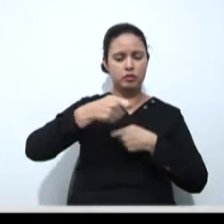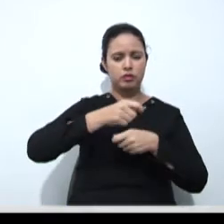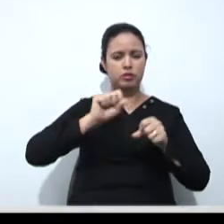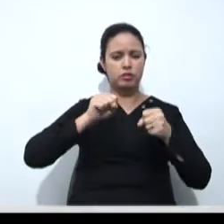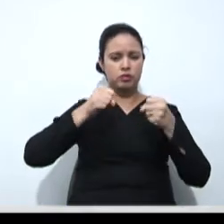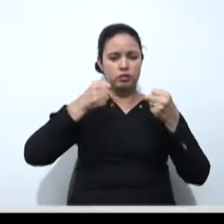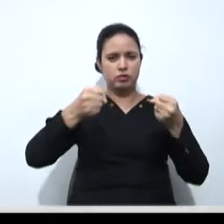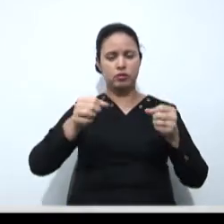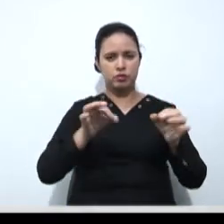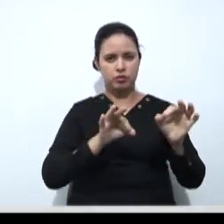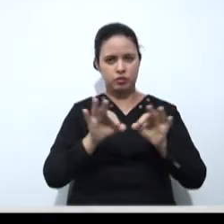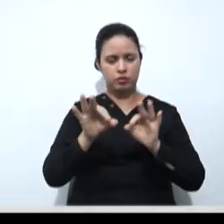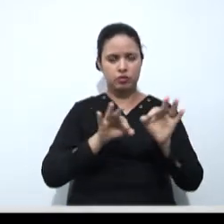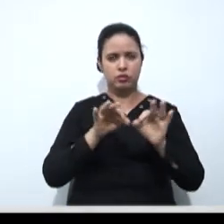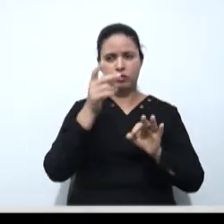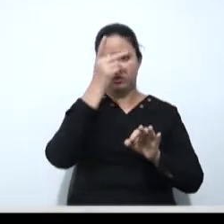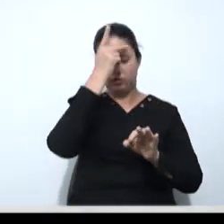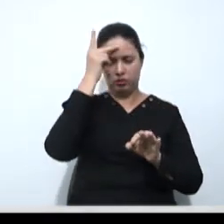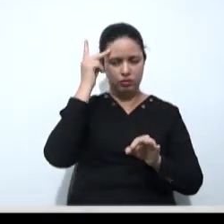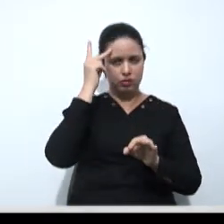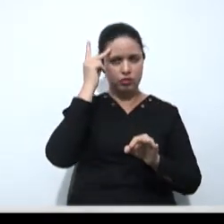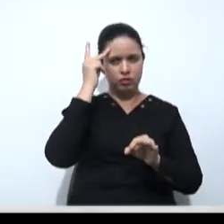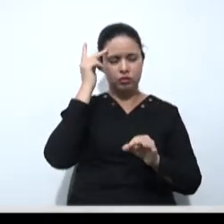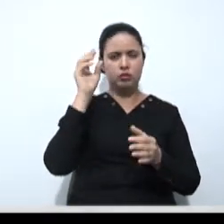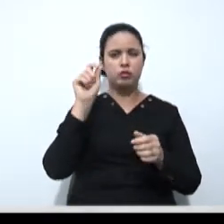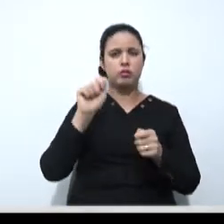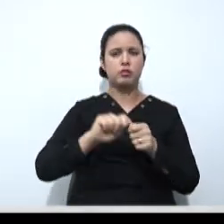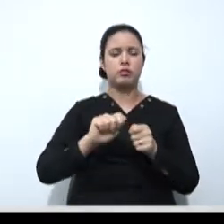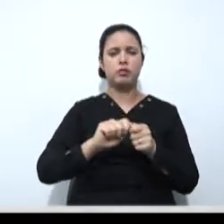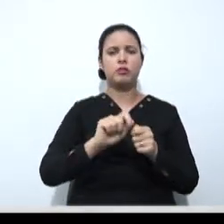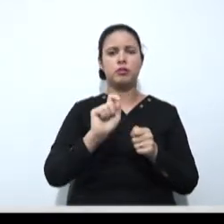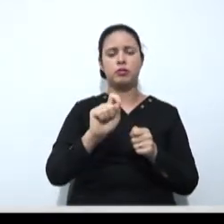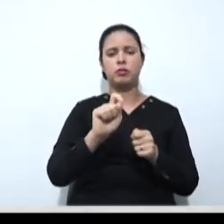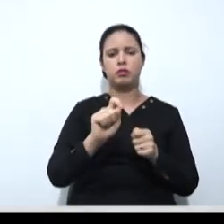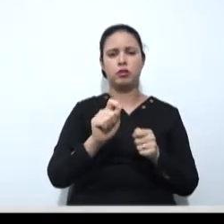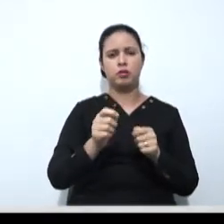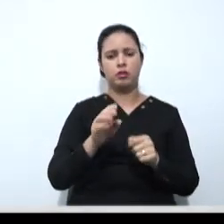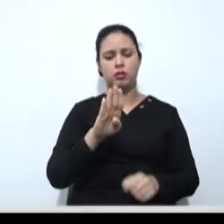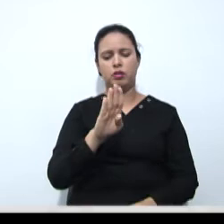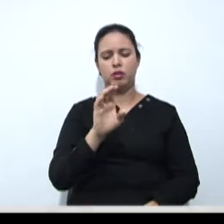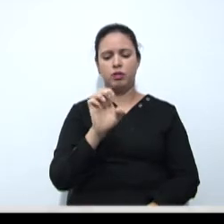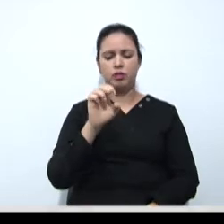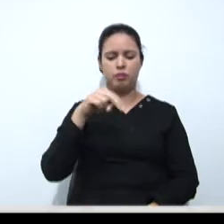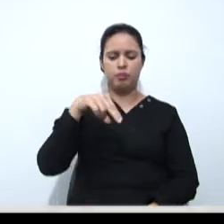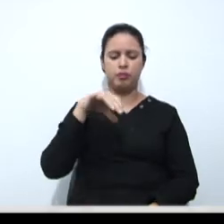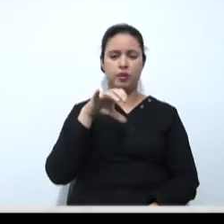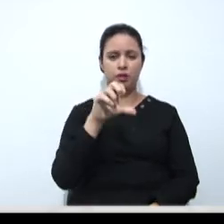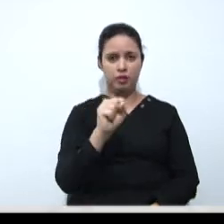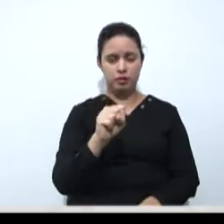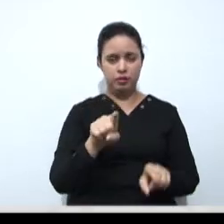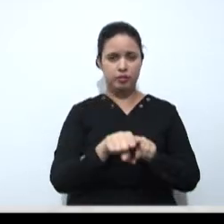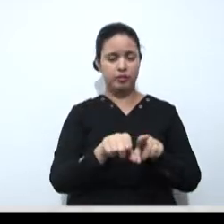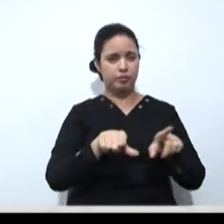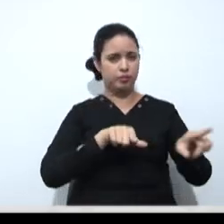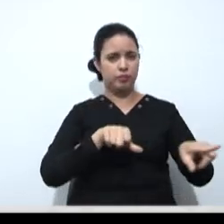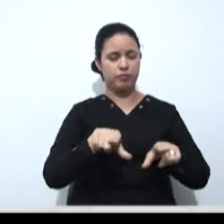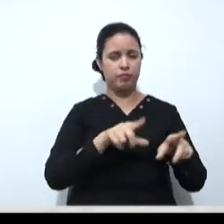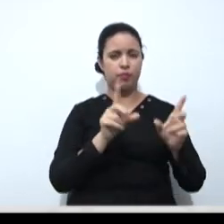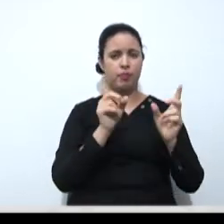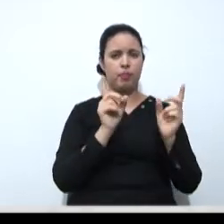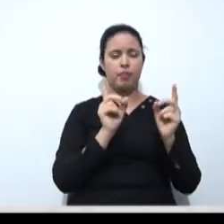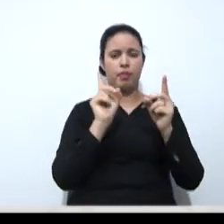por determinadas pessoas para produzir o quê? Bens e serviços, a fim de vendê-los